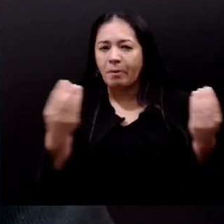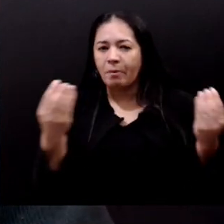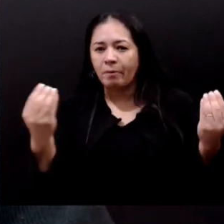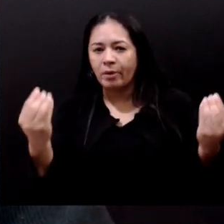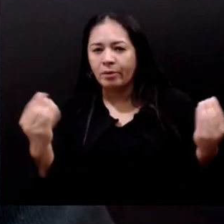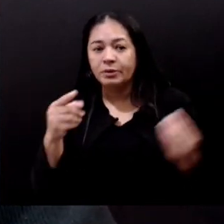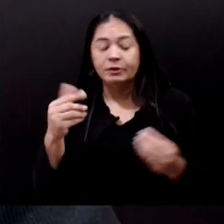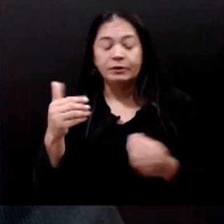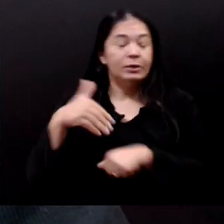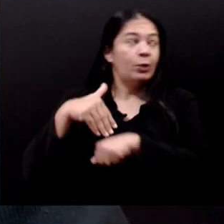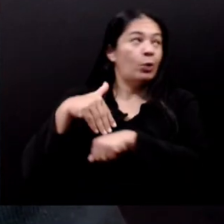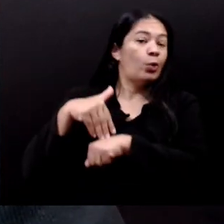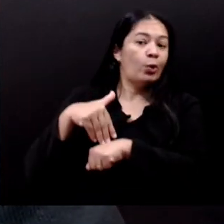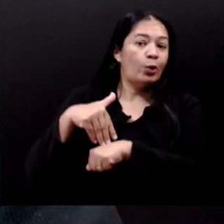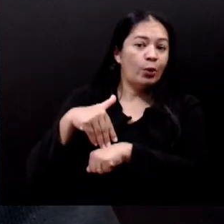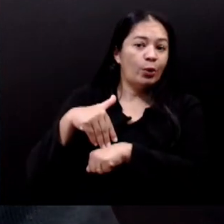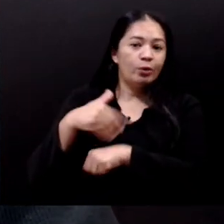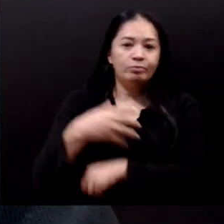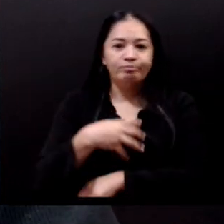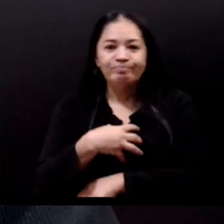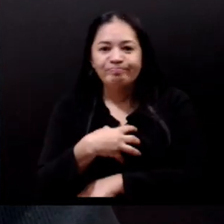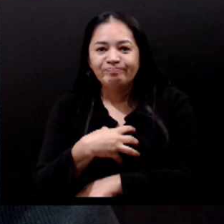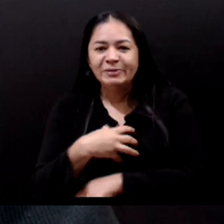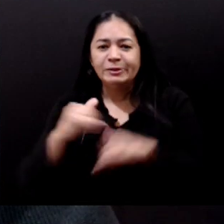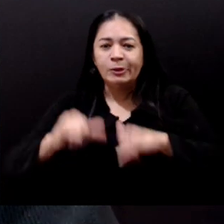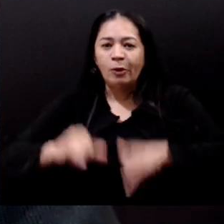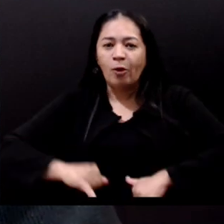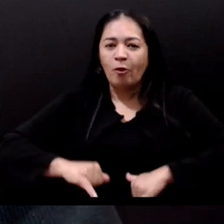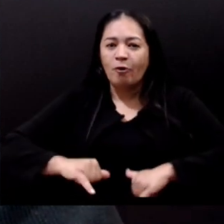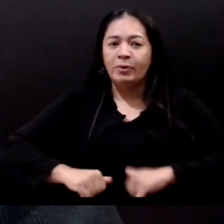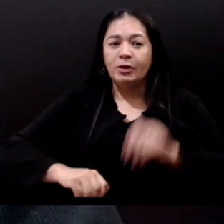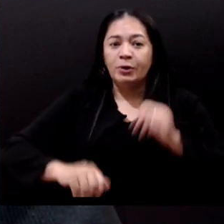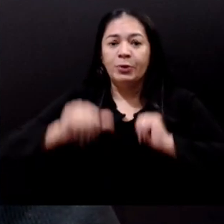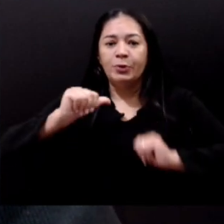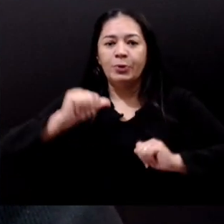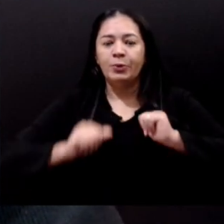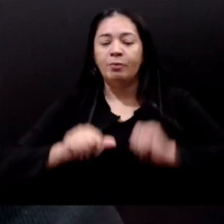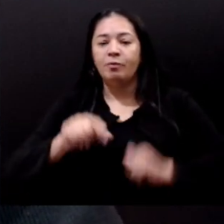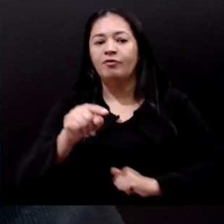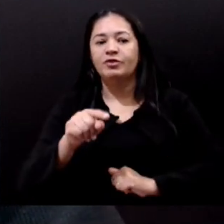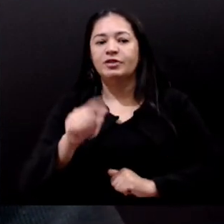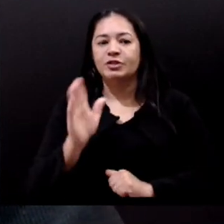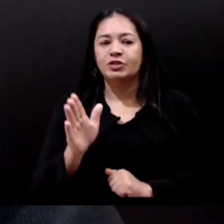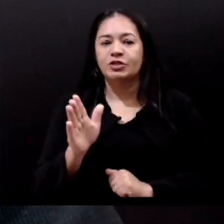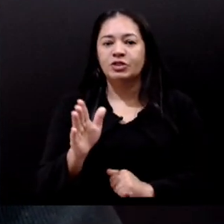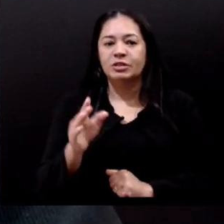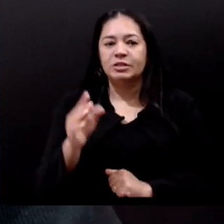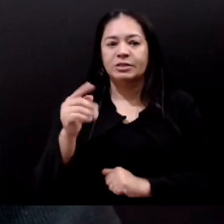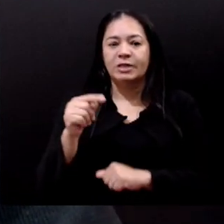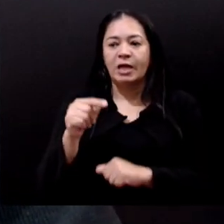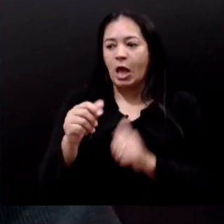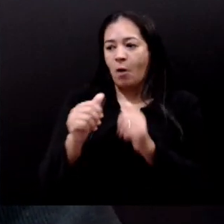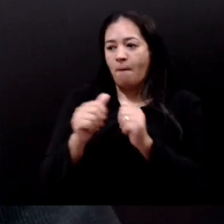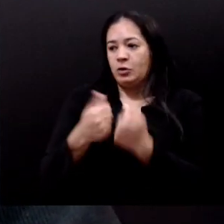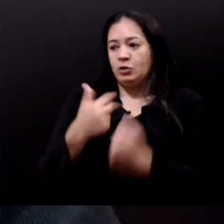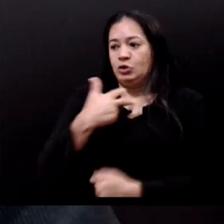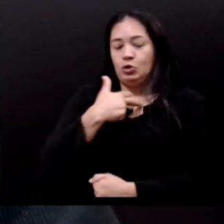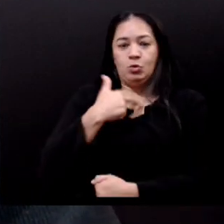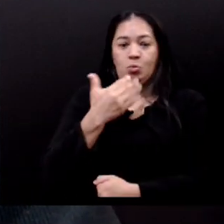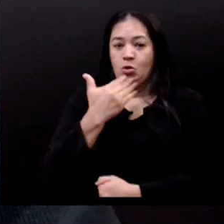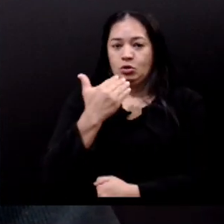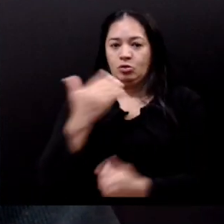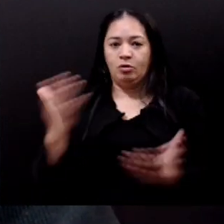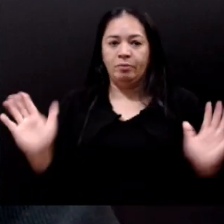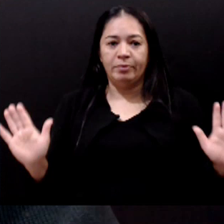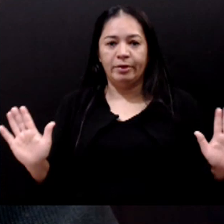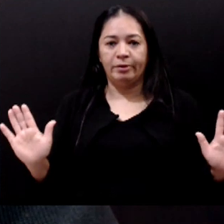te gera, sofrimento, ansiedade, então você coloca já na cabeça que o pãozinho você não pode comer o pãozinho, que ele vai lá exato. te fazer mal.